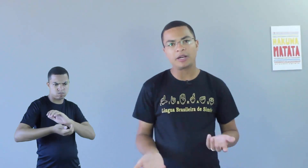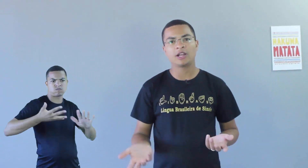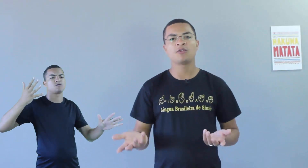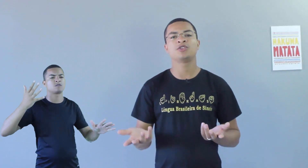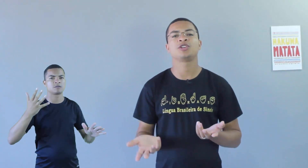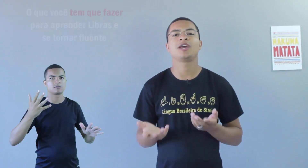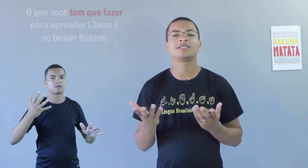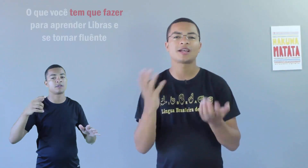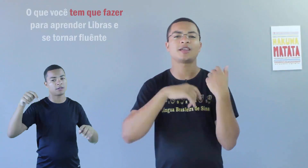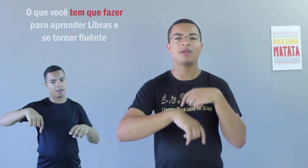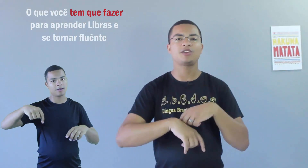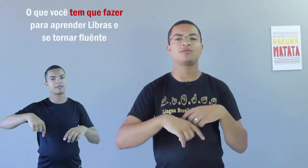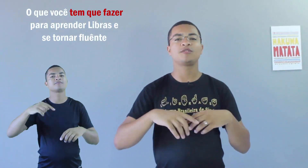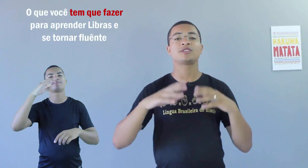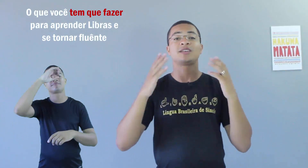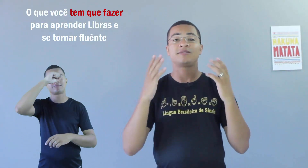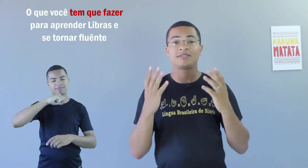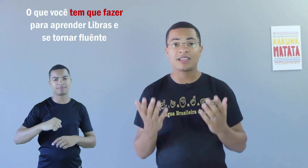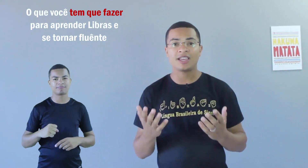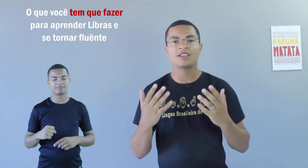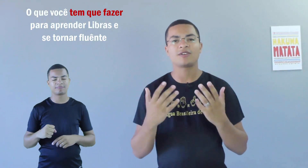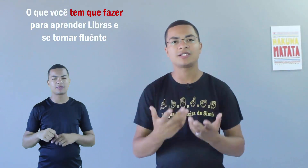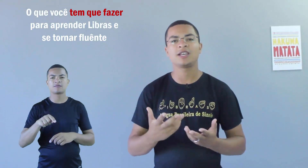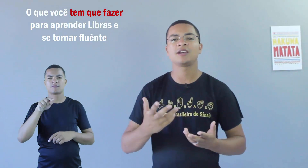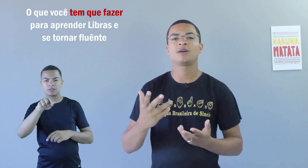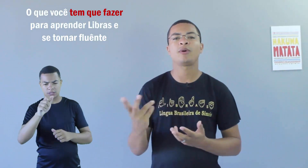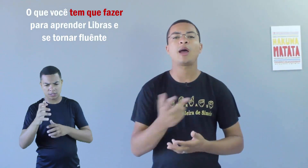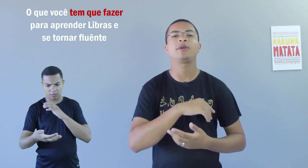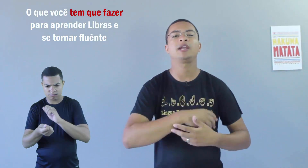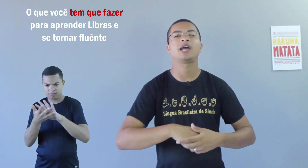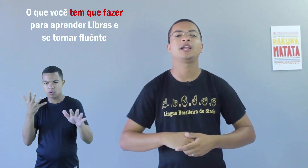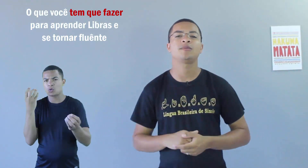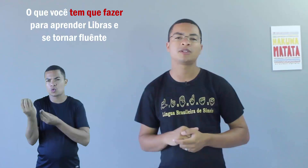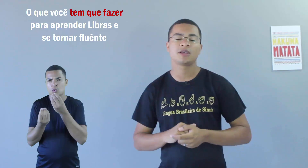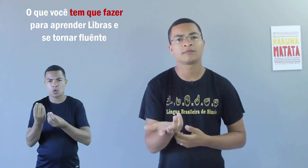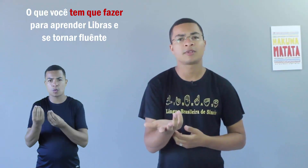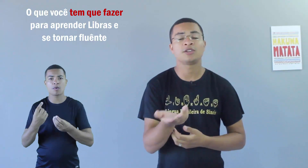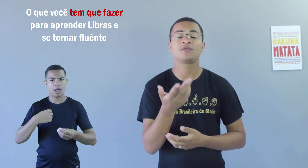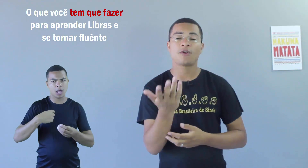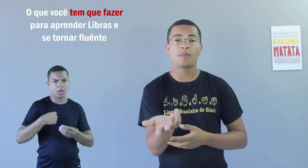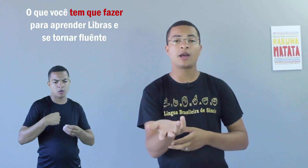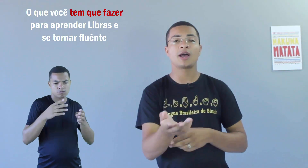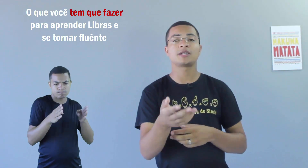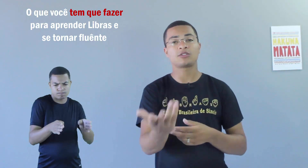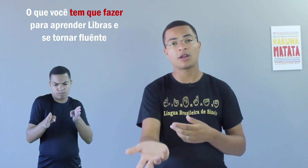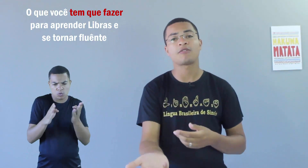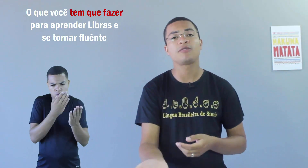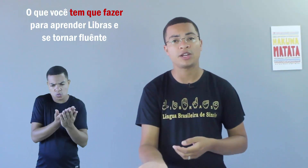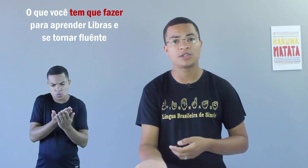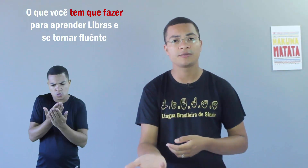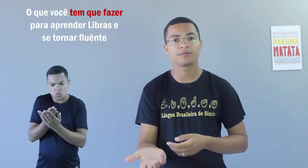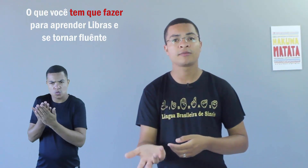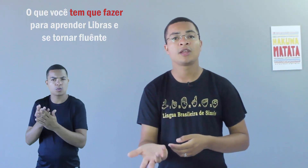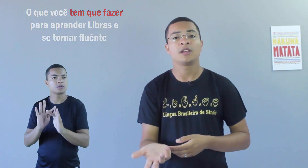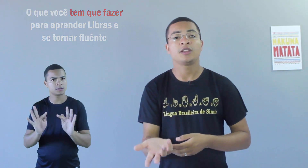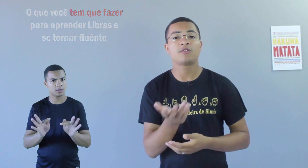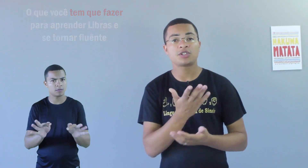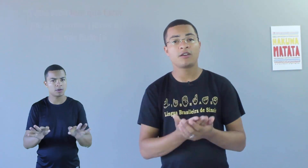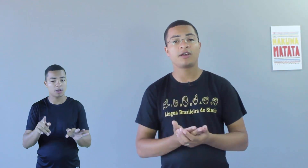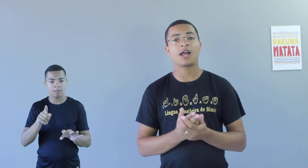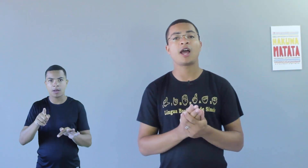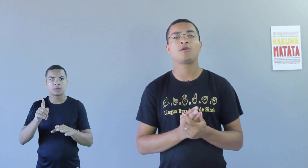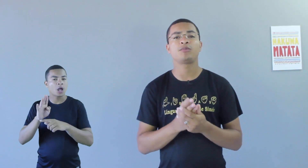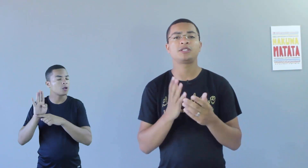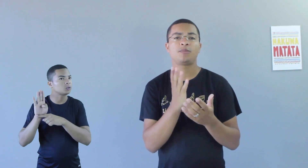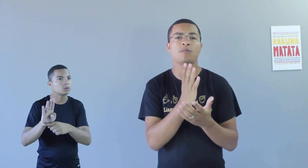você vai aprender hoje é exatamente o que você tem que fazer para aprender a Libras de forma a se tornar fluente. E eu vou